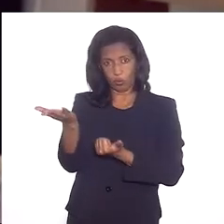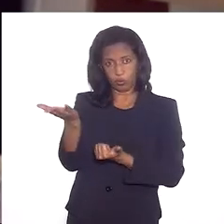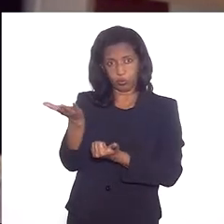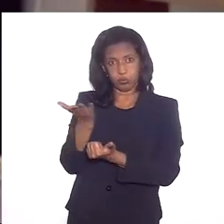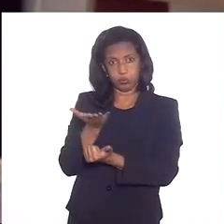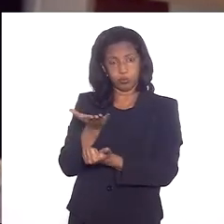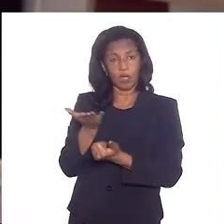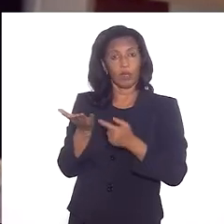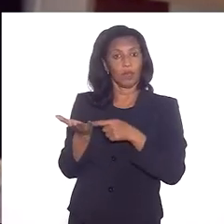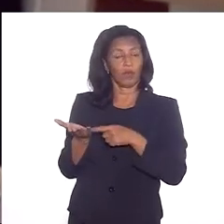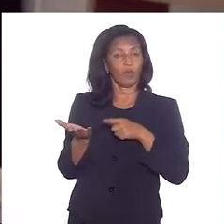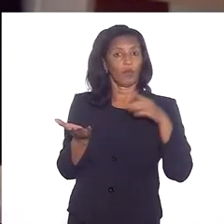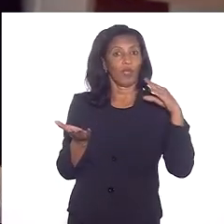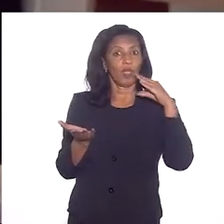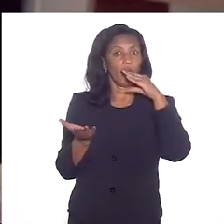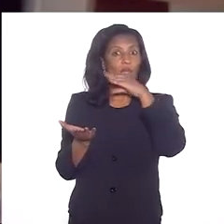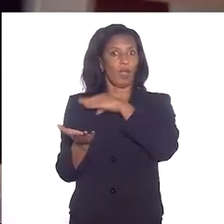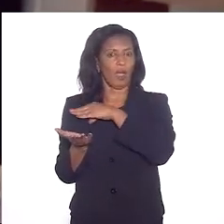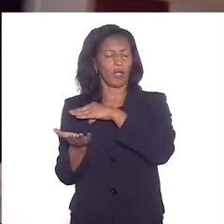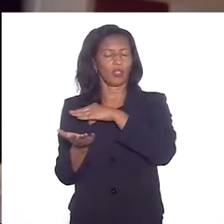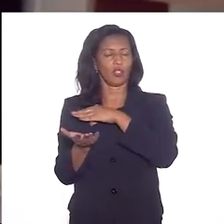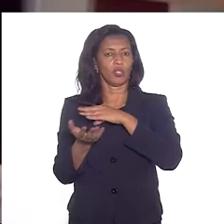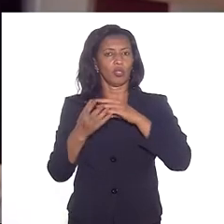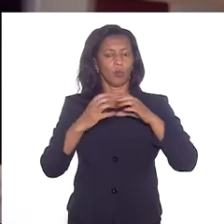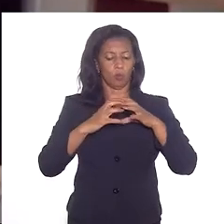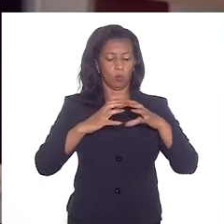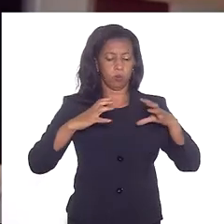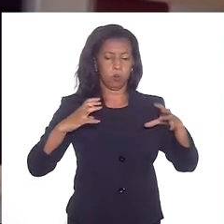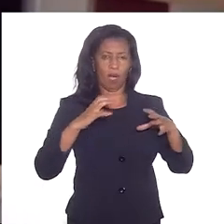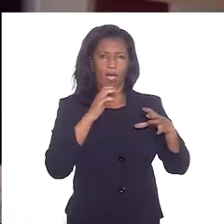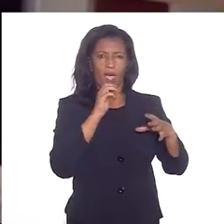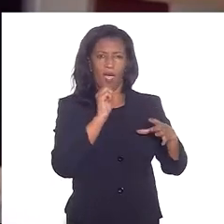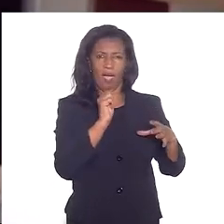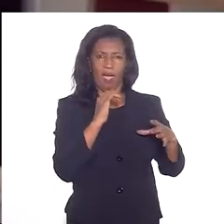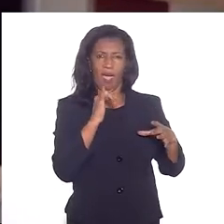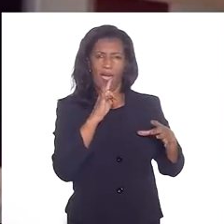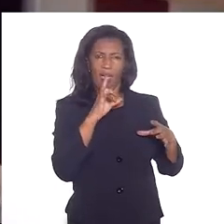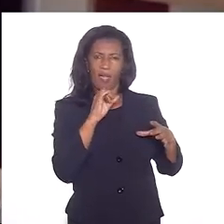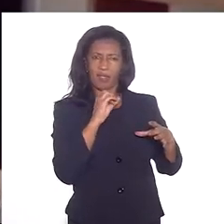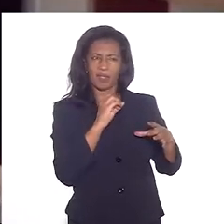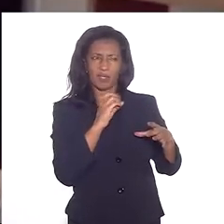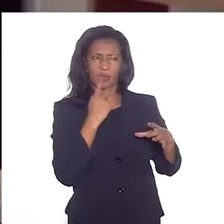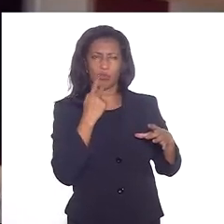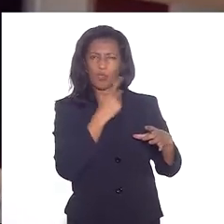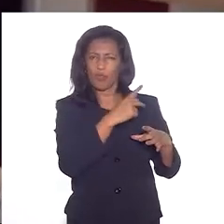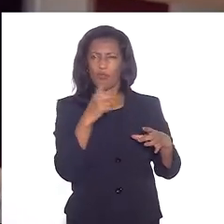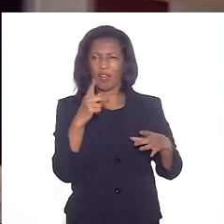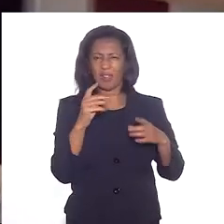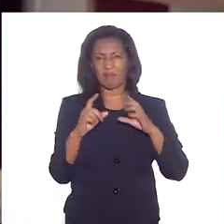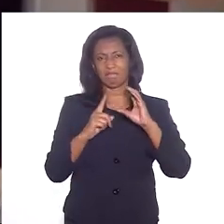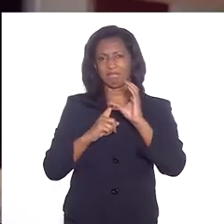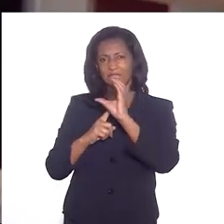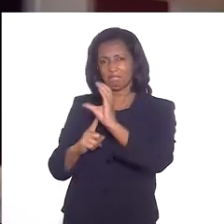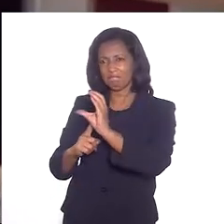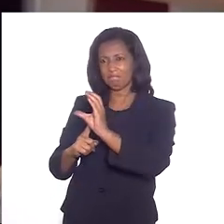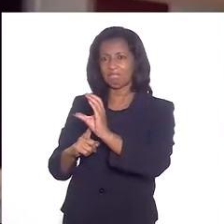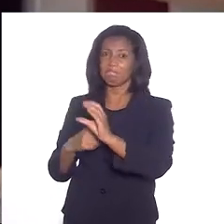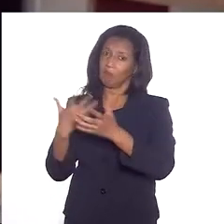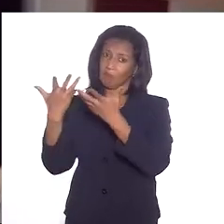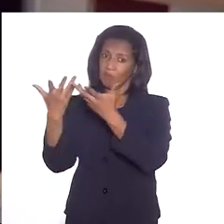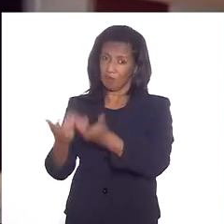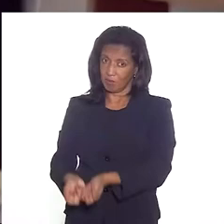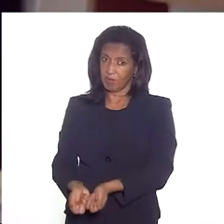numa época quente, que o levain estava mais ácido, e aí eu falei para os clientes, aí